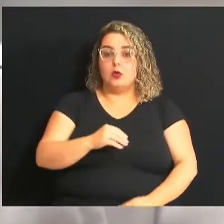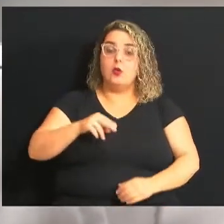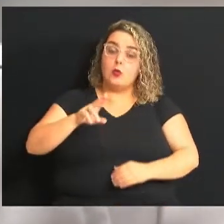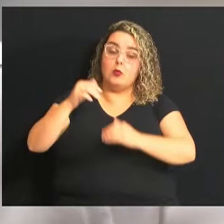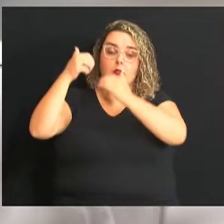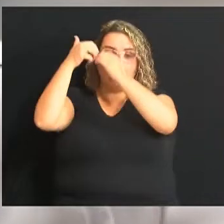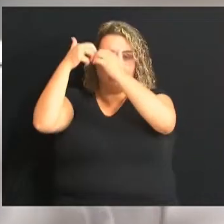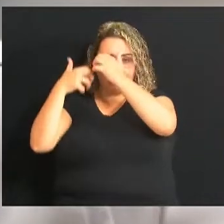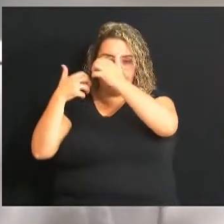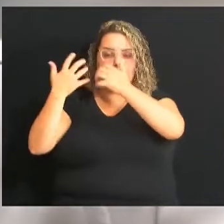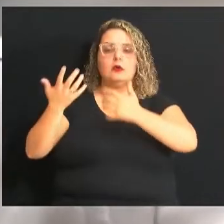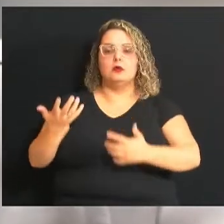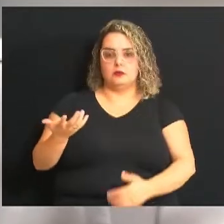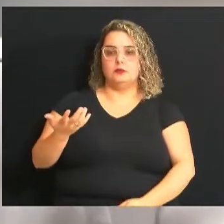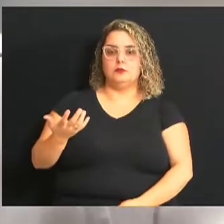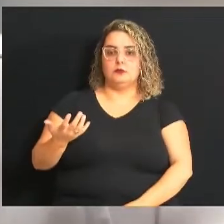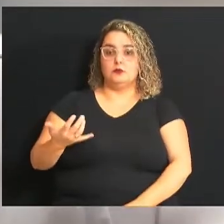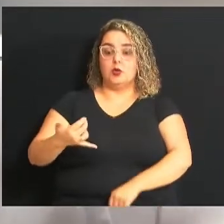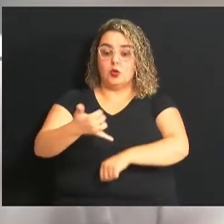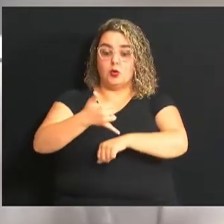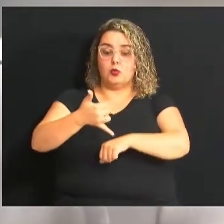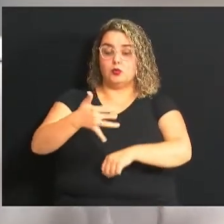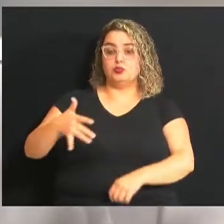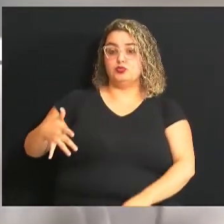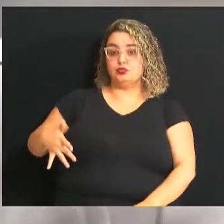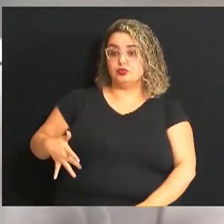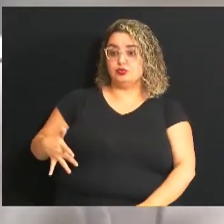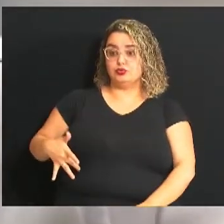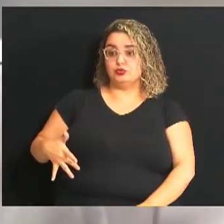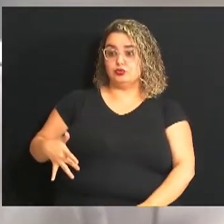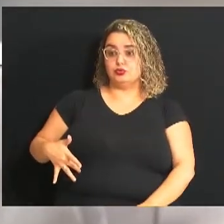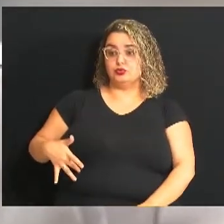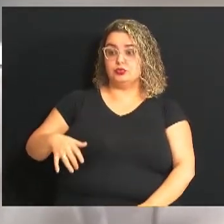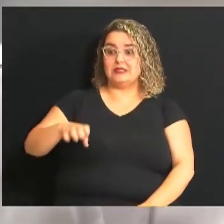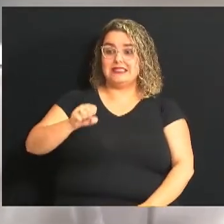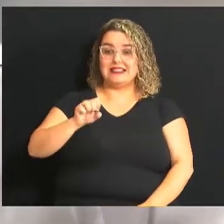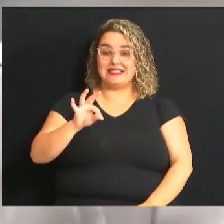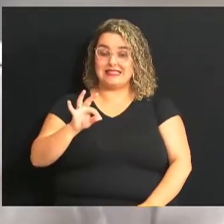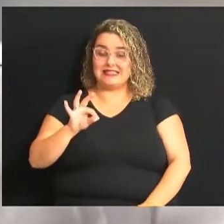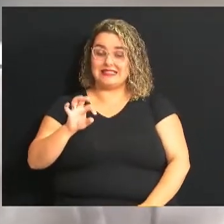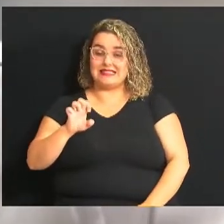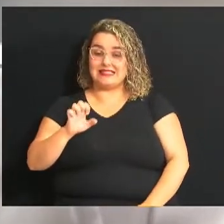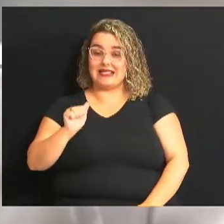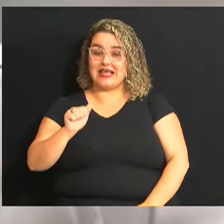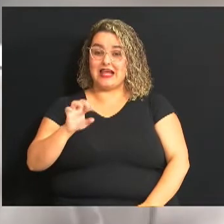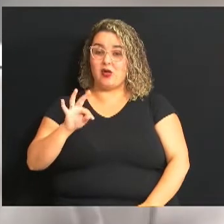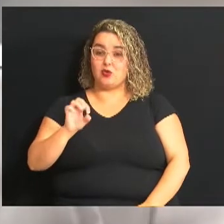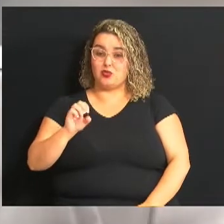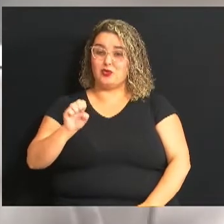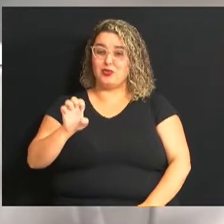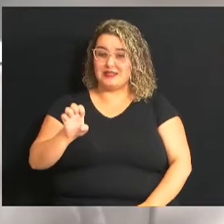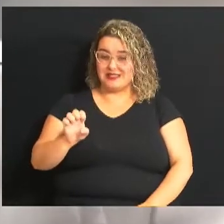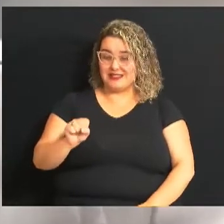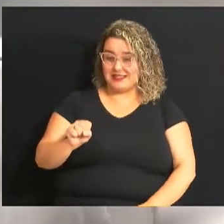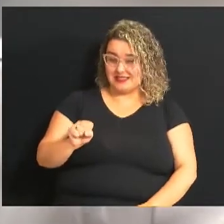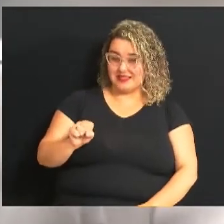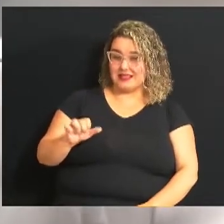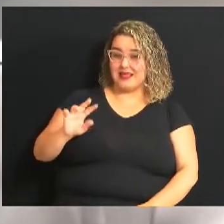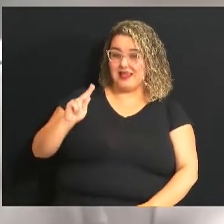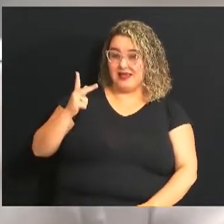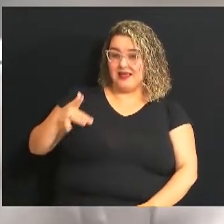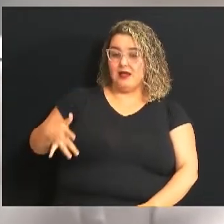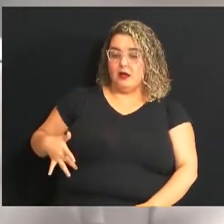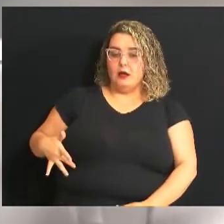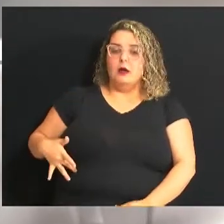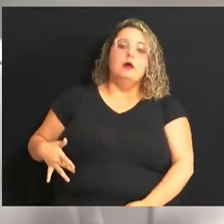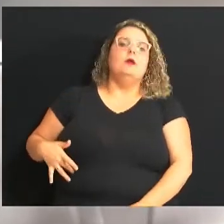no fígado pode levar a um quadro chamado de esteatose hepática. E quando você tem um